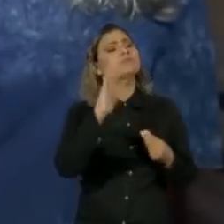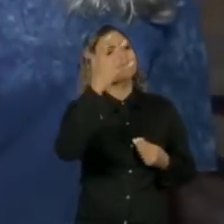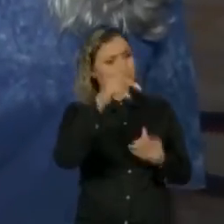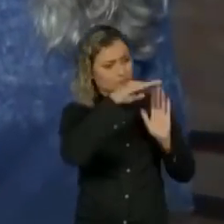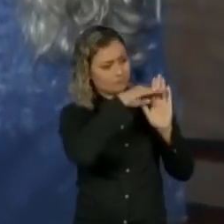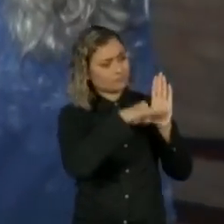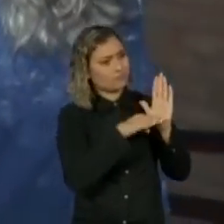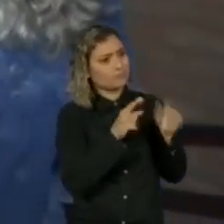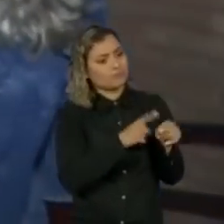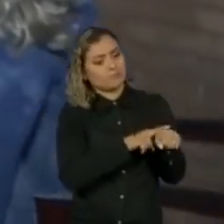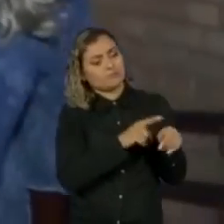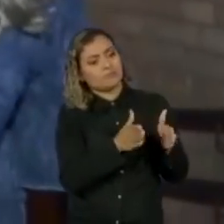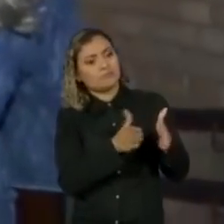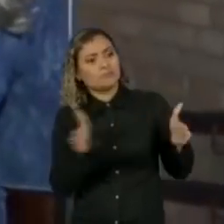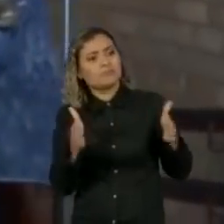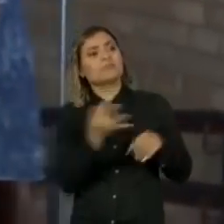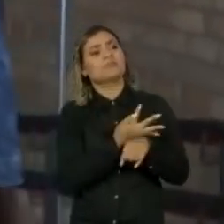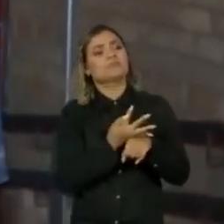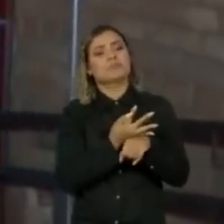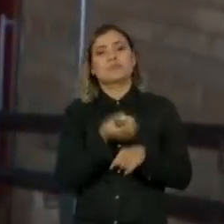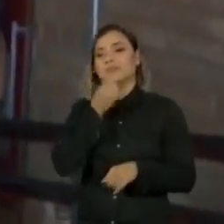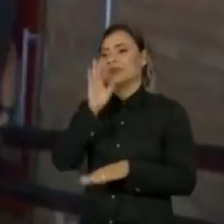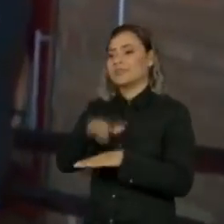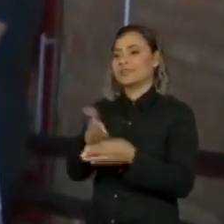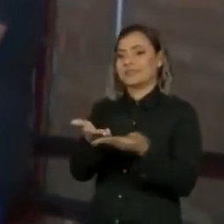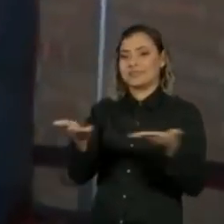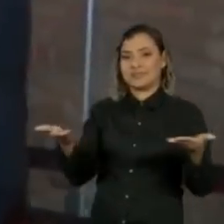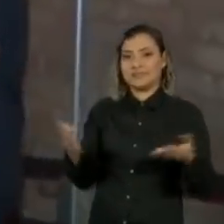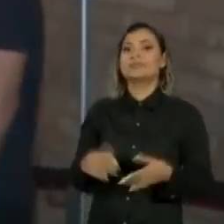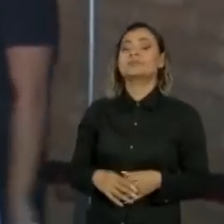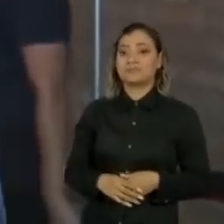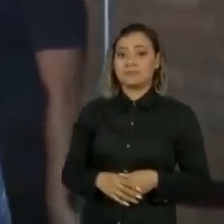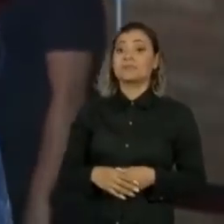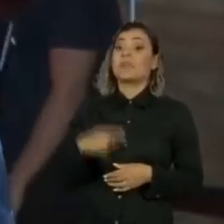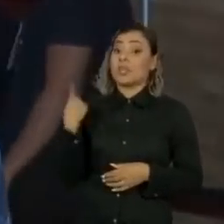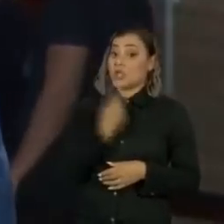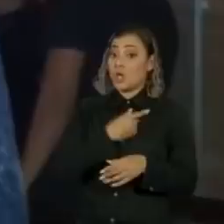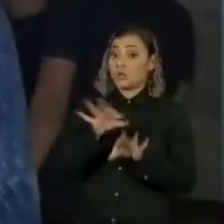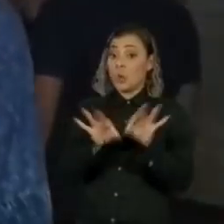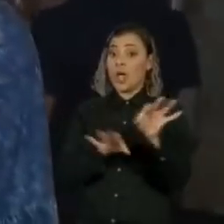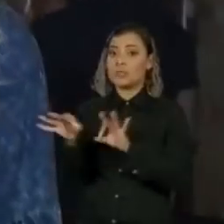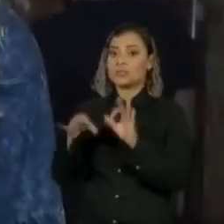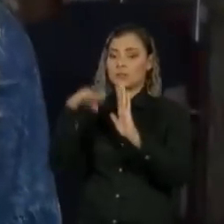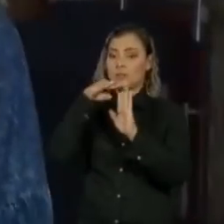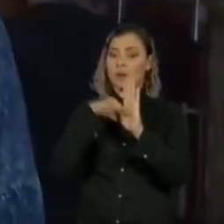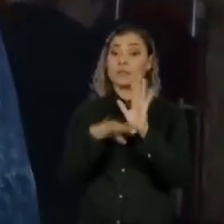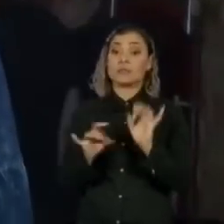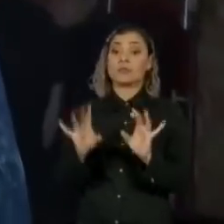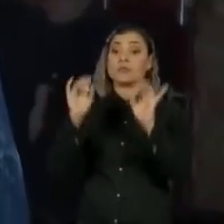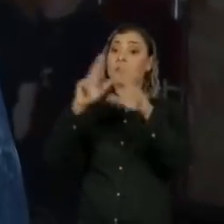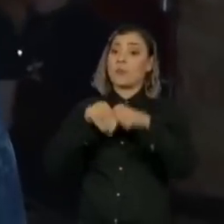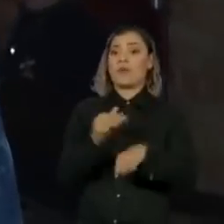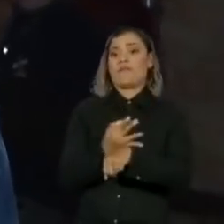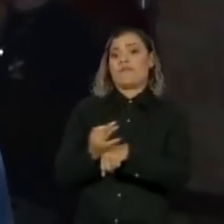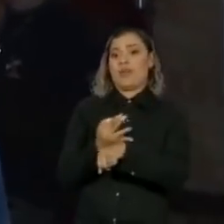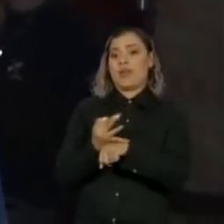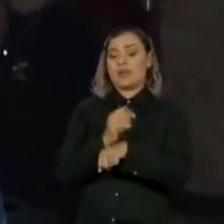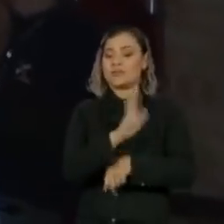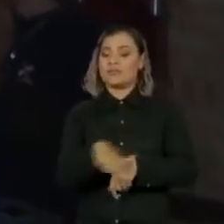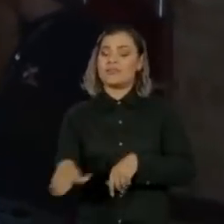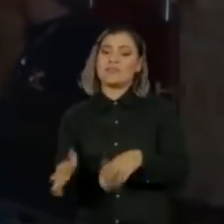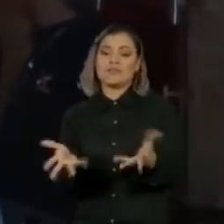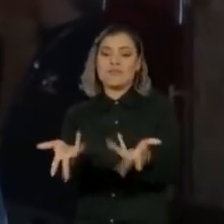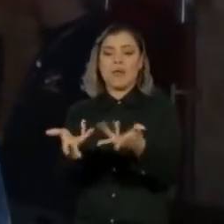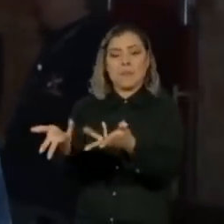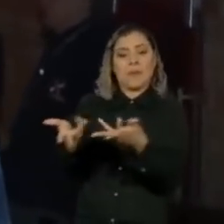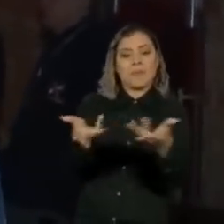programação durante esse período de férias? Boa tarde, Eduardo. Boa tarde a todos. Nós montamos essa programação especial justamente para atender o público que